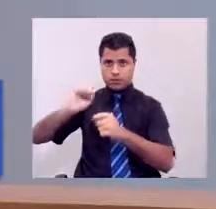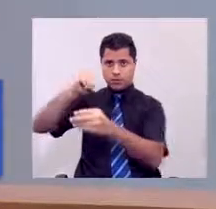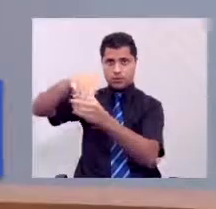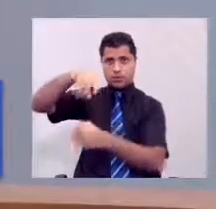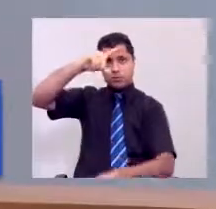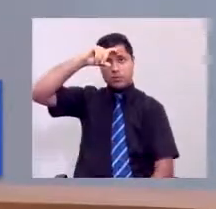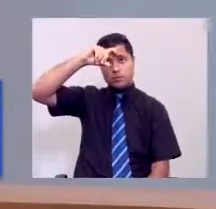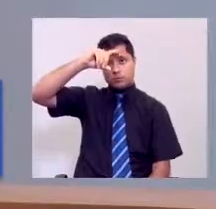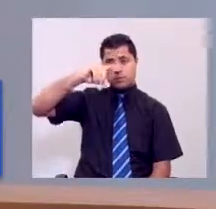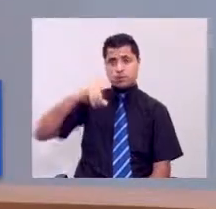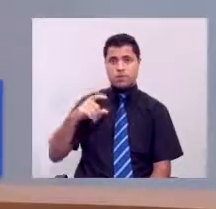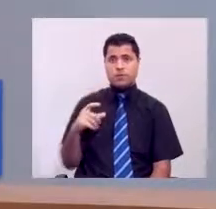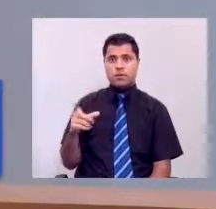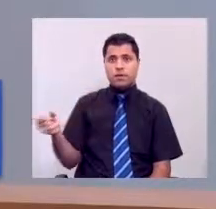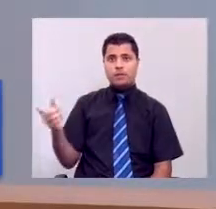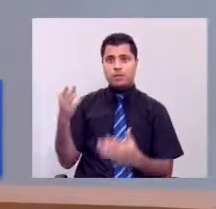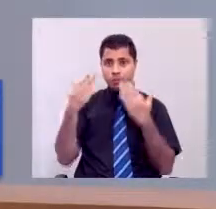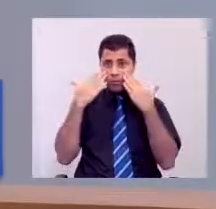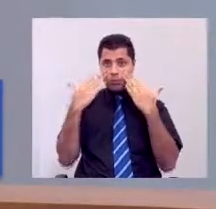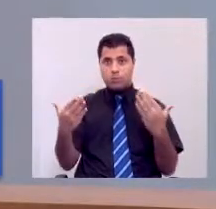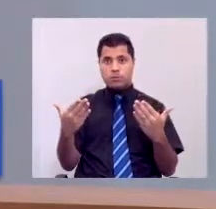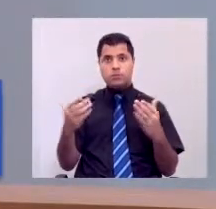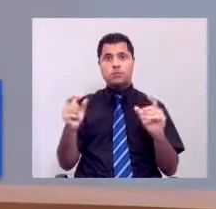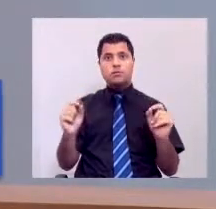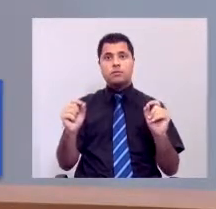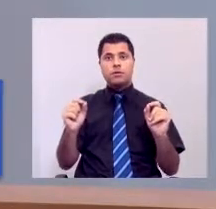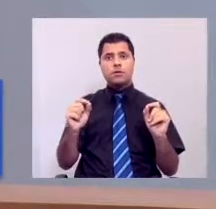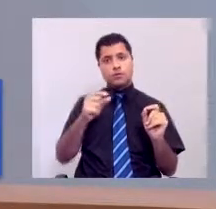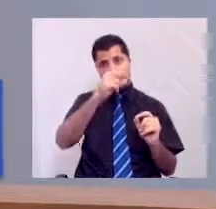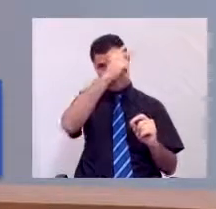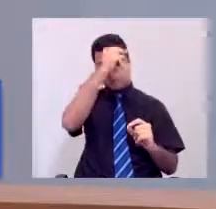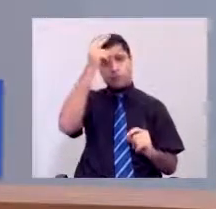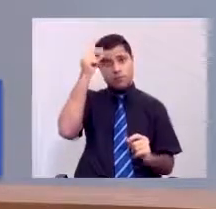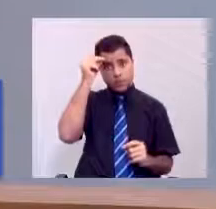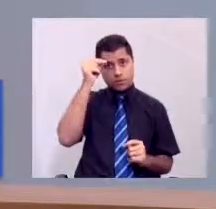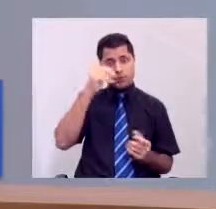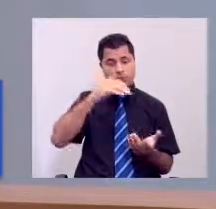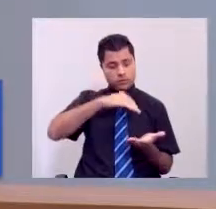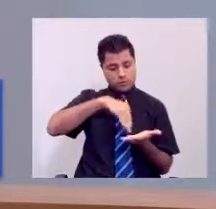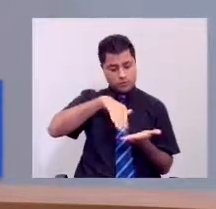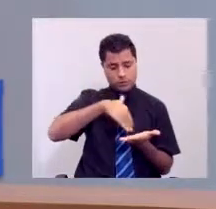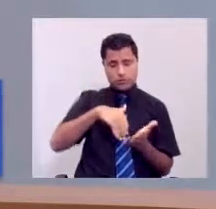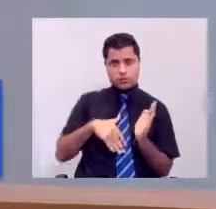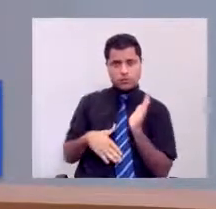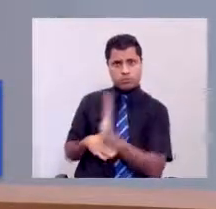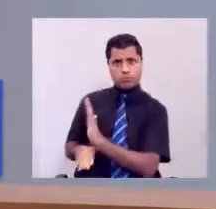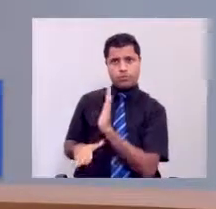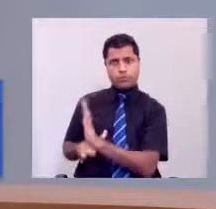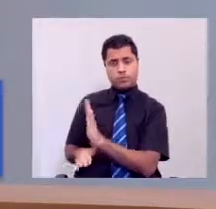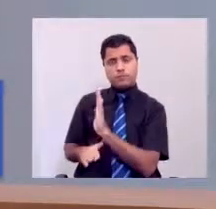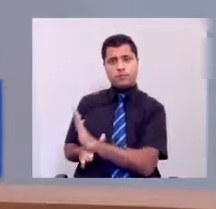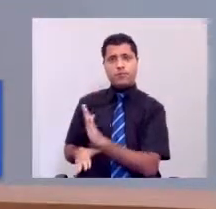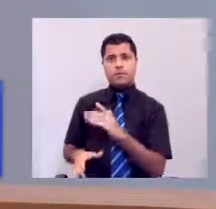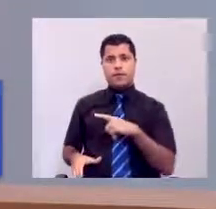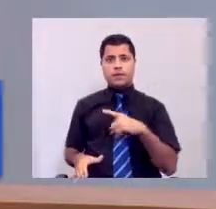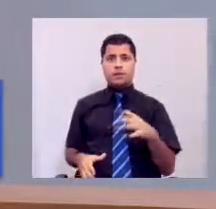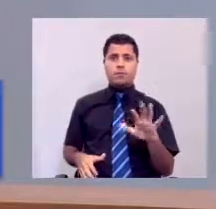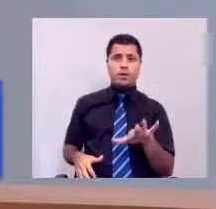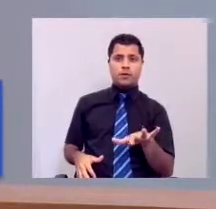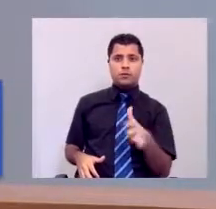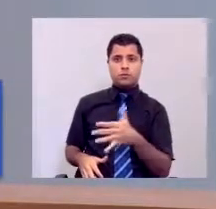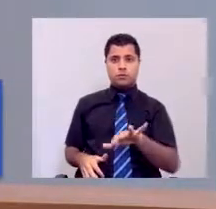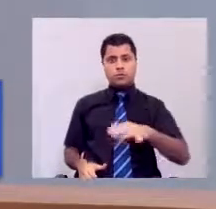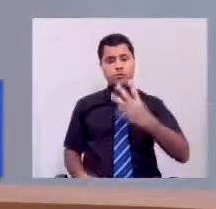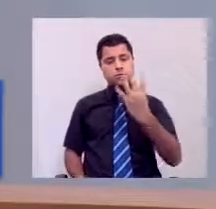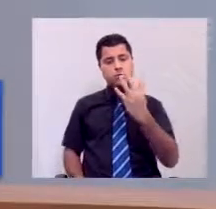nos mostrou que a prefeitura até ajuda, a Secretaria da Saúde até ajuda com subsídio de uma média de R$400 mil